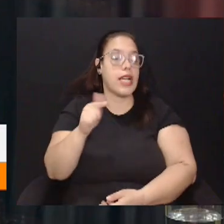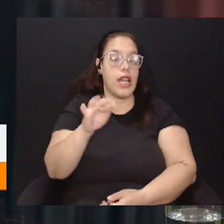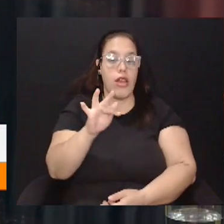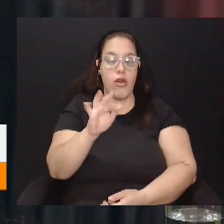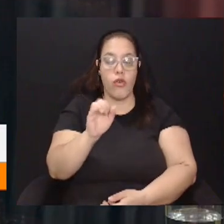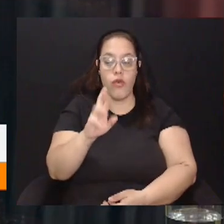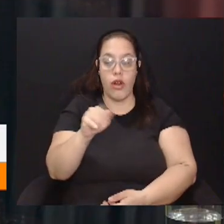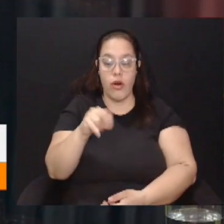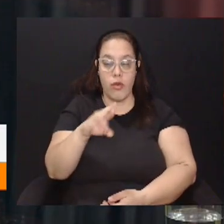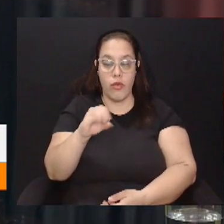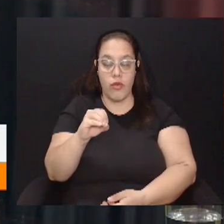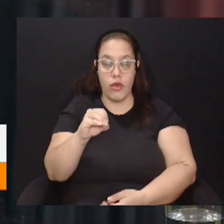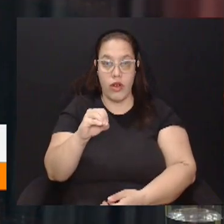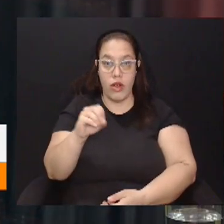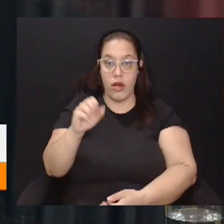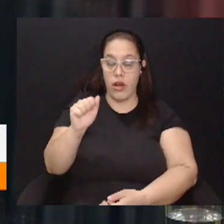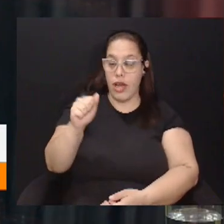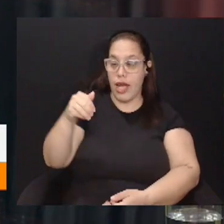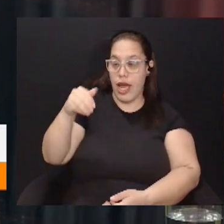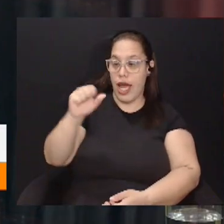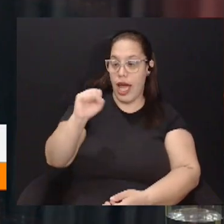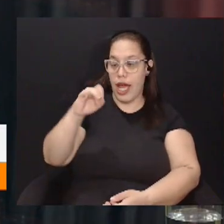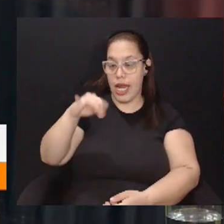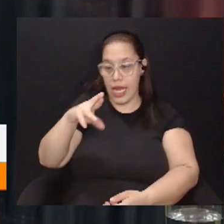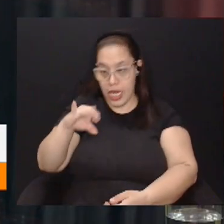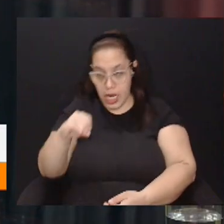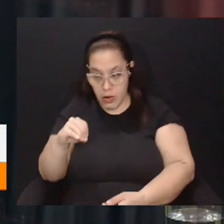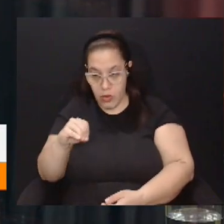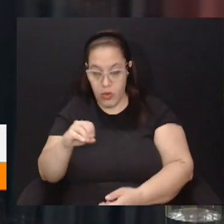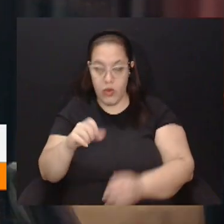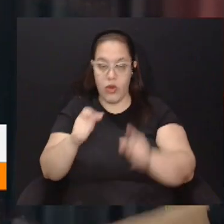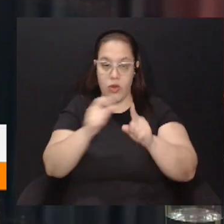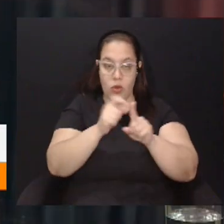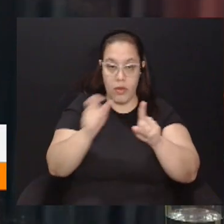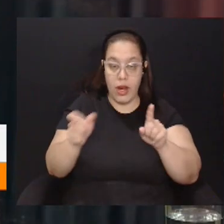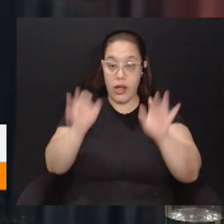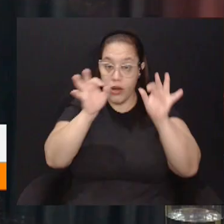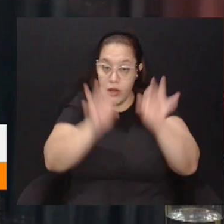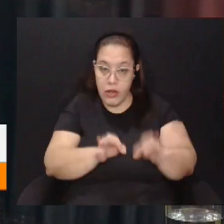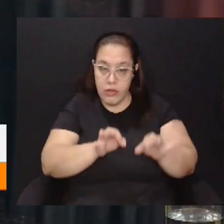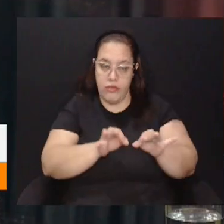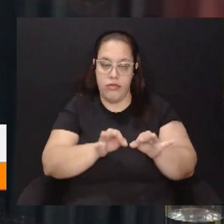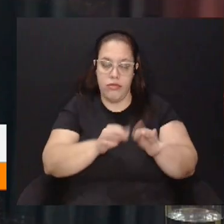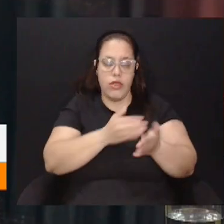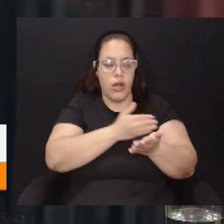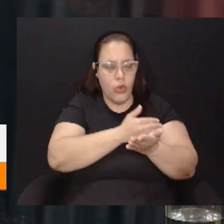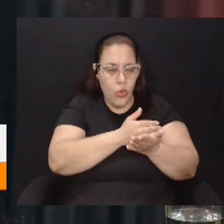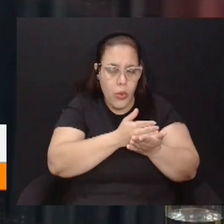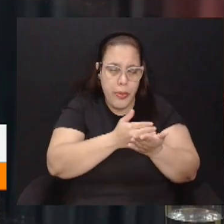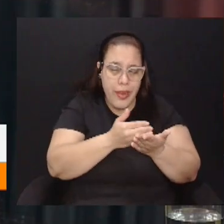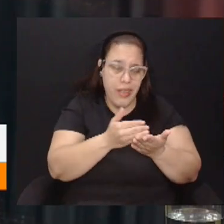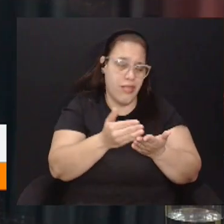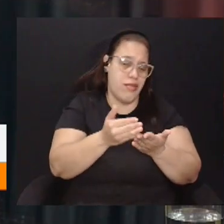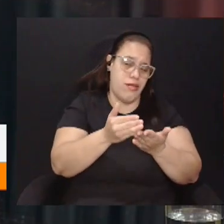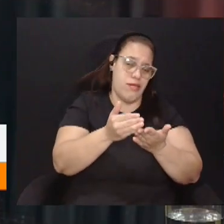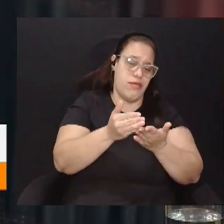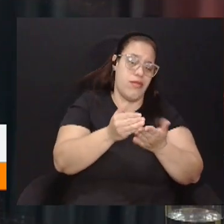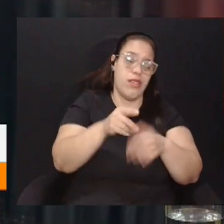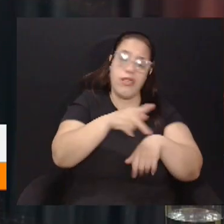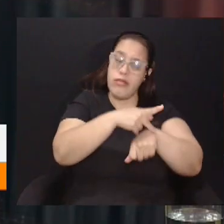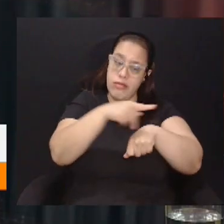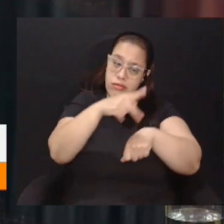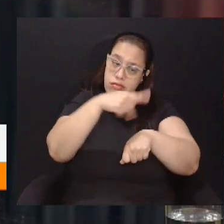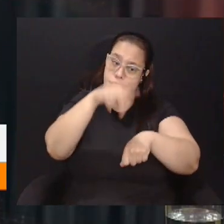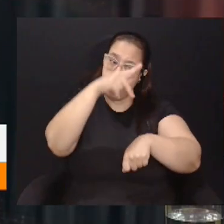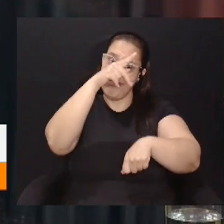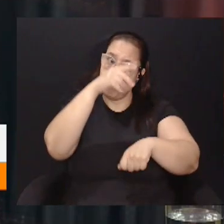pães ázimos. As duas Olha expressões só. são corretas. Uhum. Então, desde o início, a Páscoa tem este